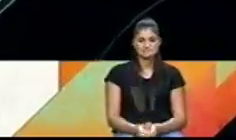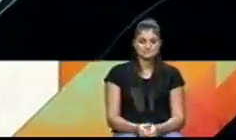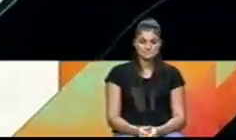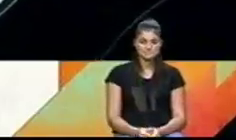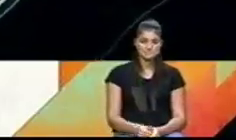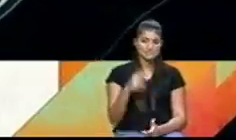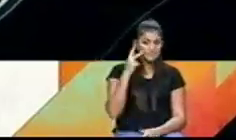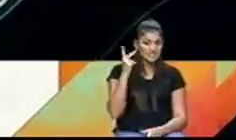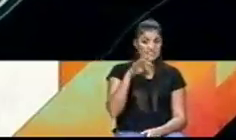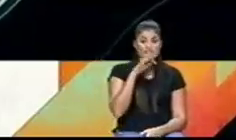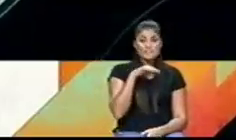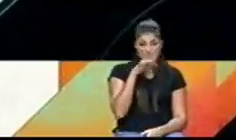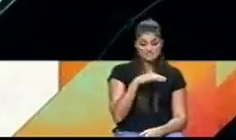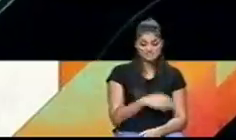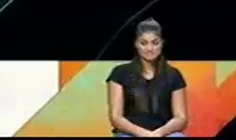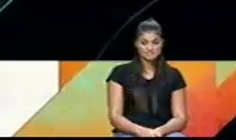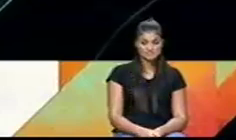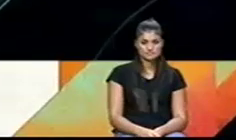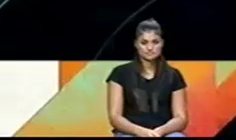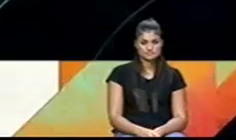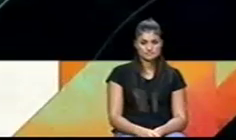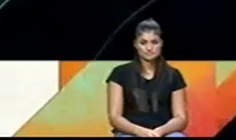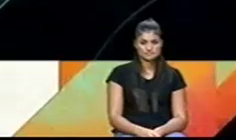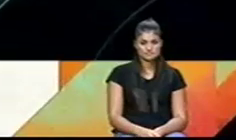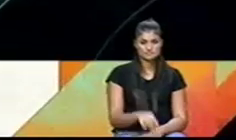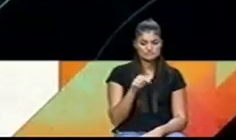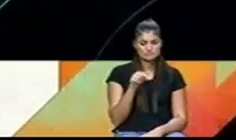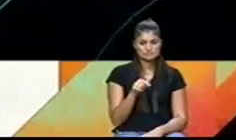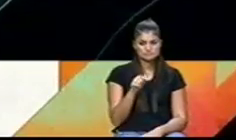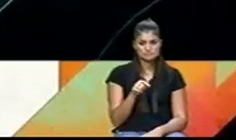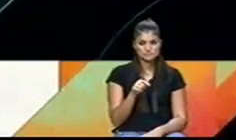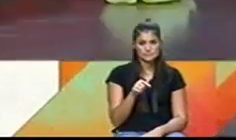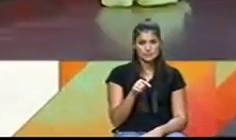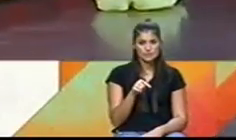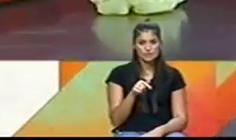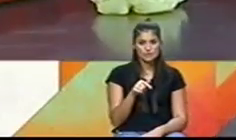Não. Foi uma viagem em família. Olha, queres que deixes espaço no meio?